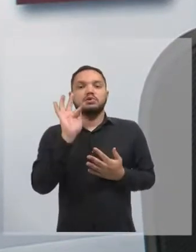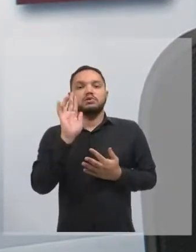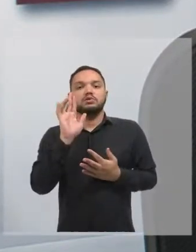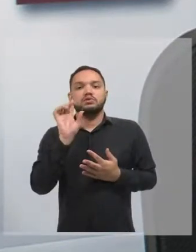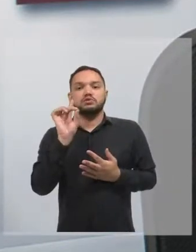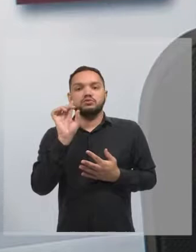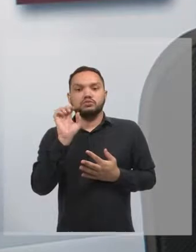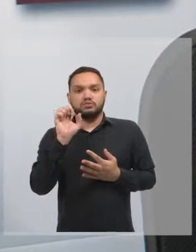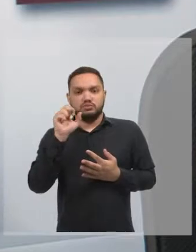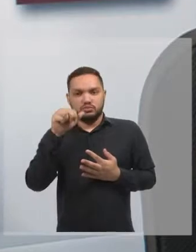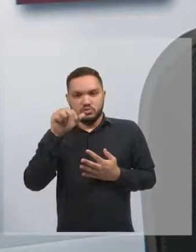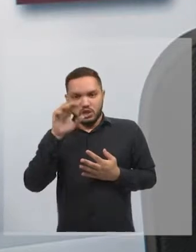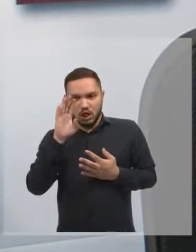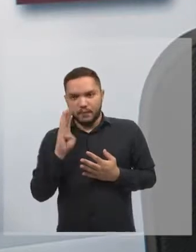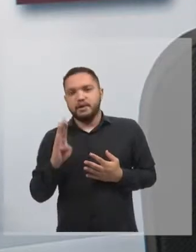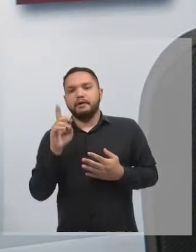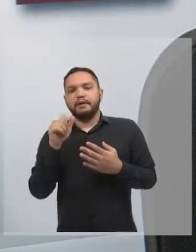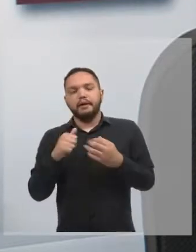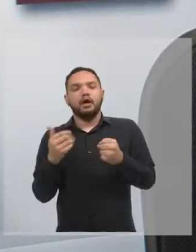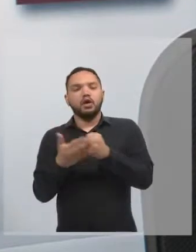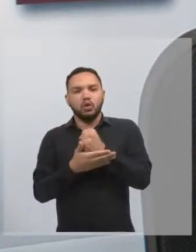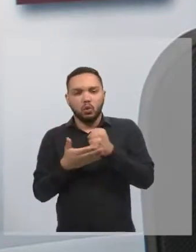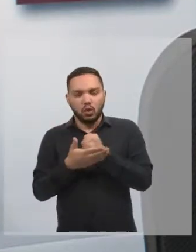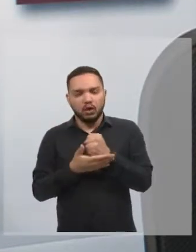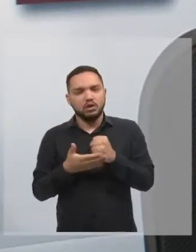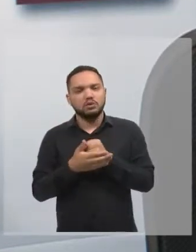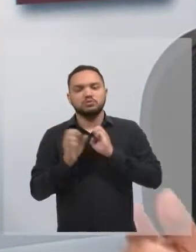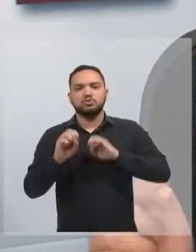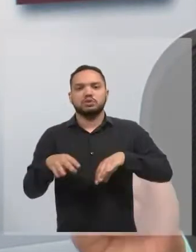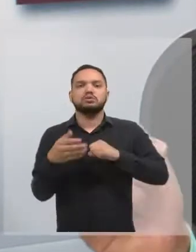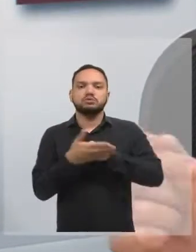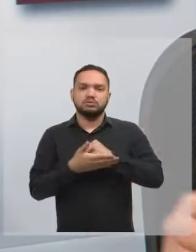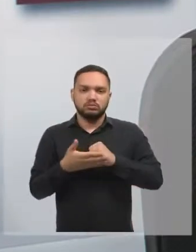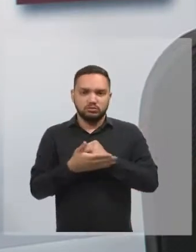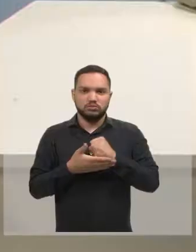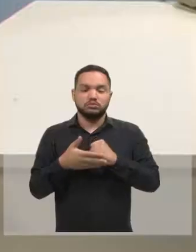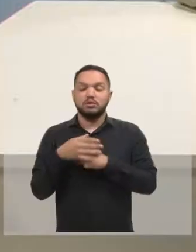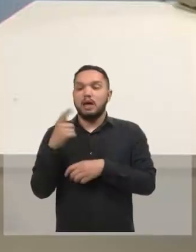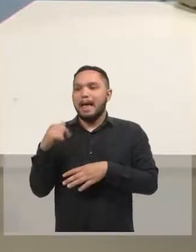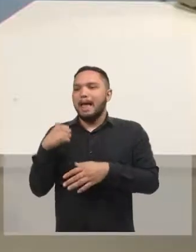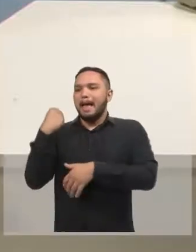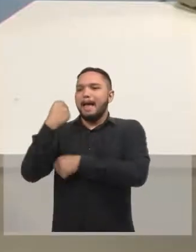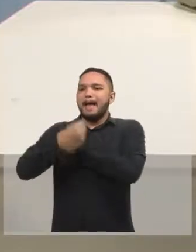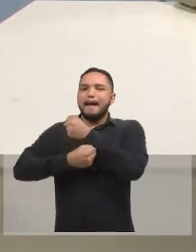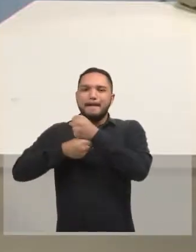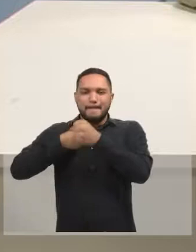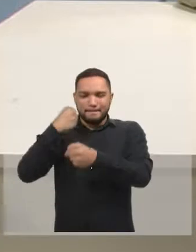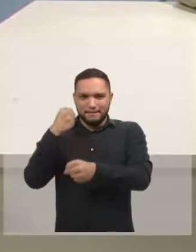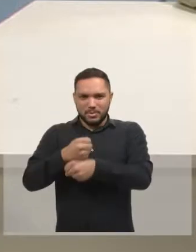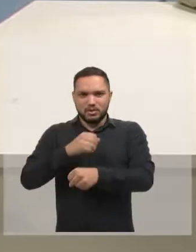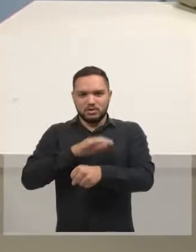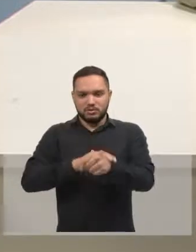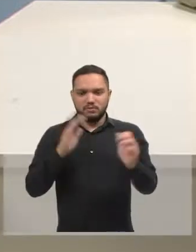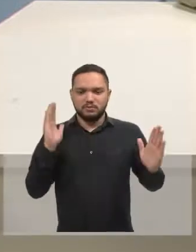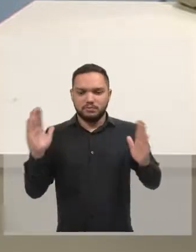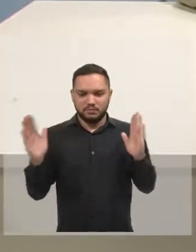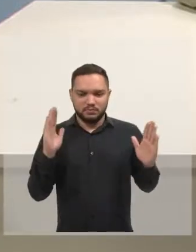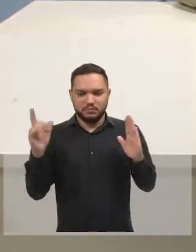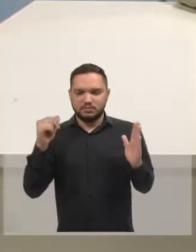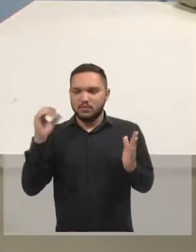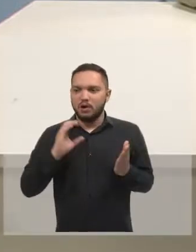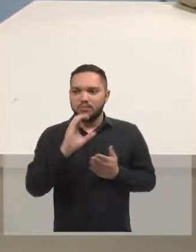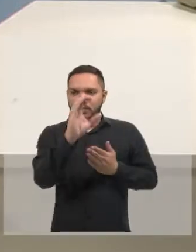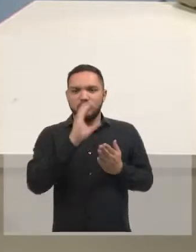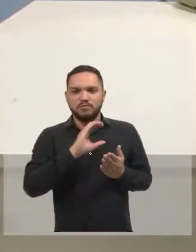Fundeb. A educação básica. O Fundeb que é finito, né? Ano que vem termina. O período em que o fundo